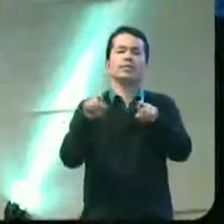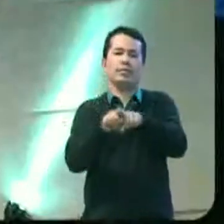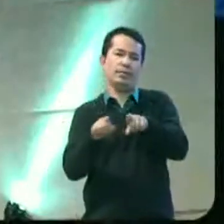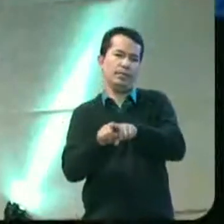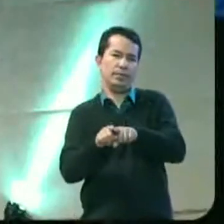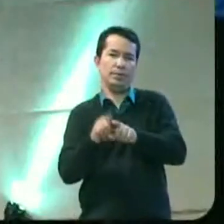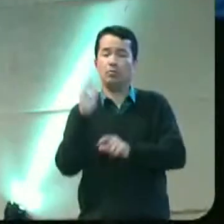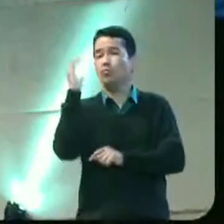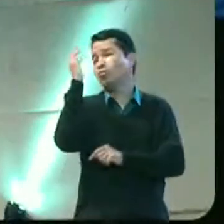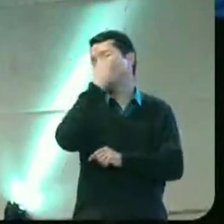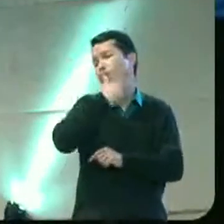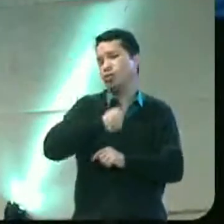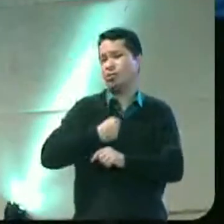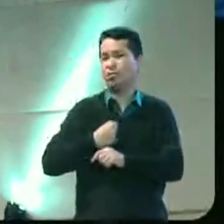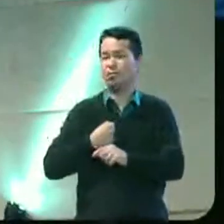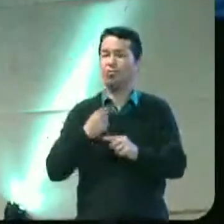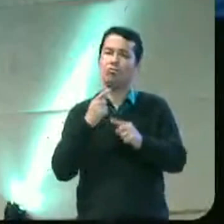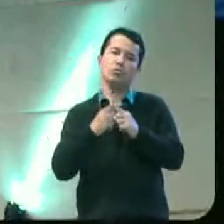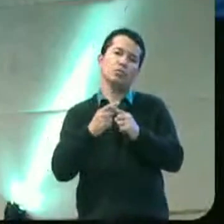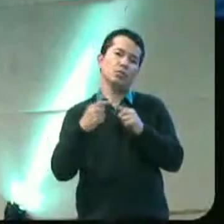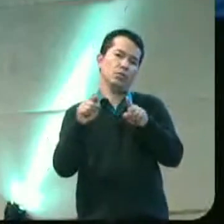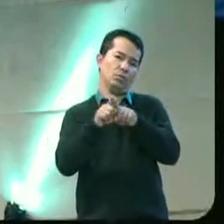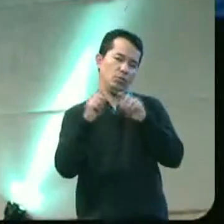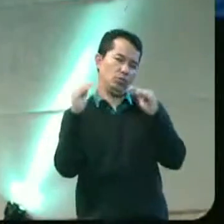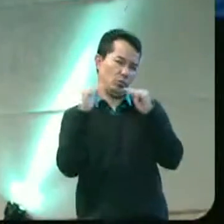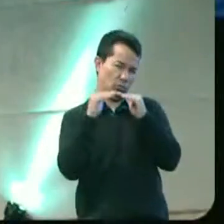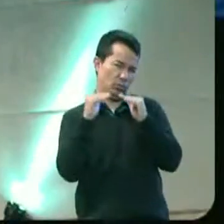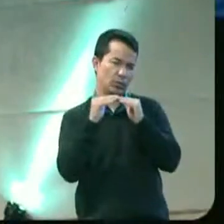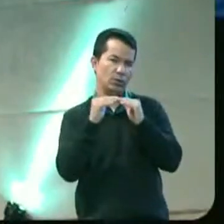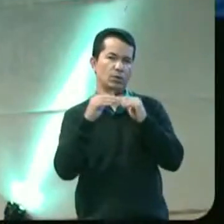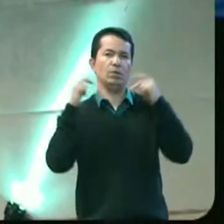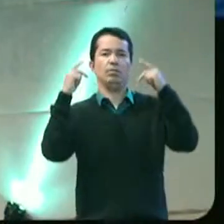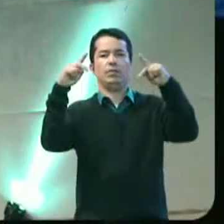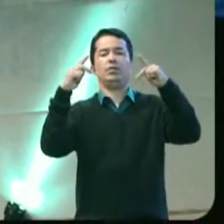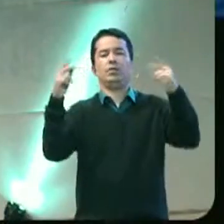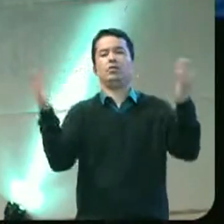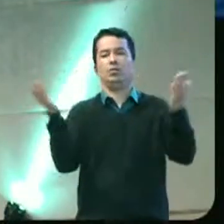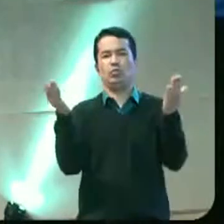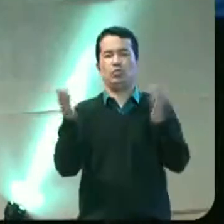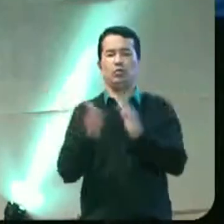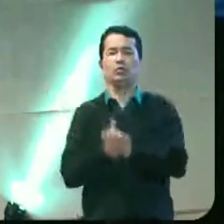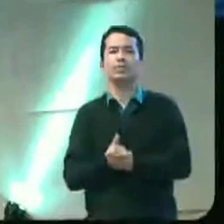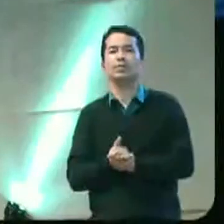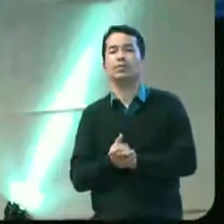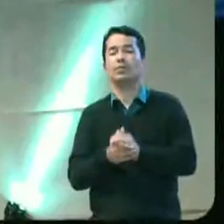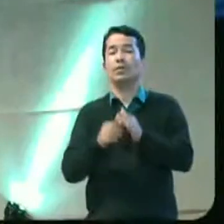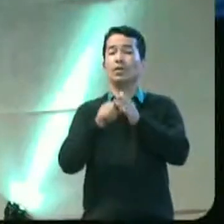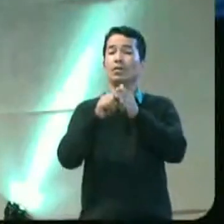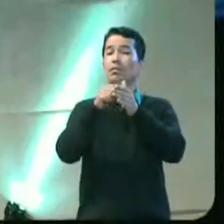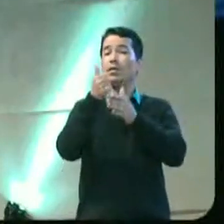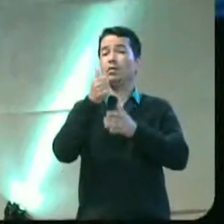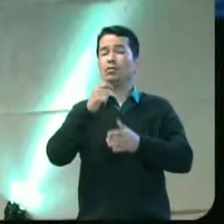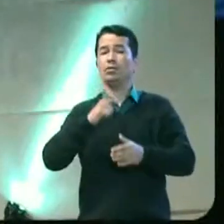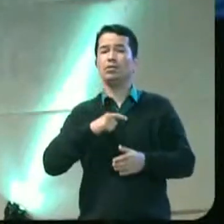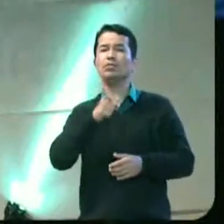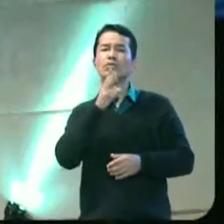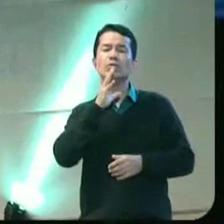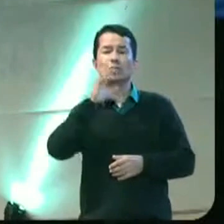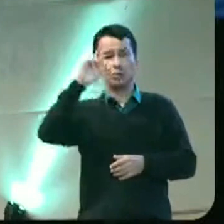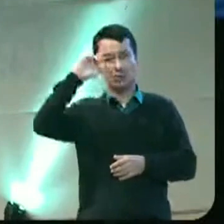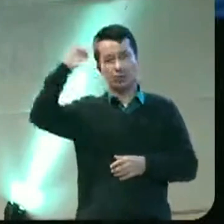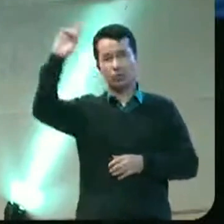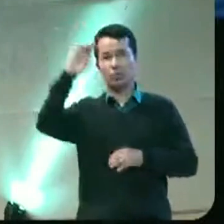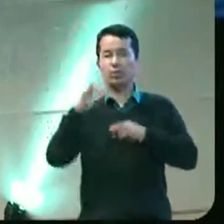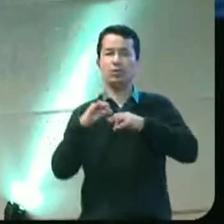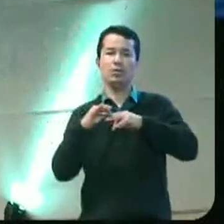são bonitos e que combinam com essa mensagem. O primeiro é o livro O Senhor dos Anéis, que